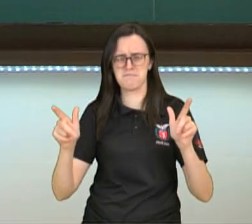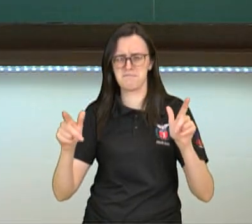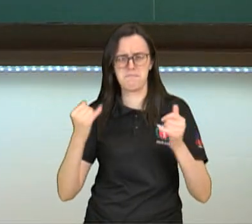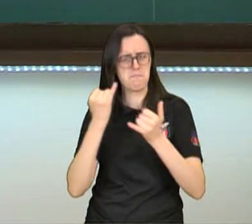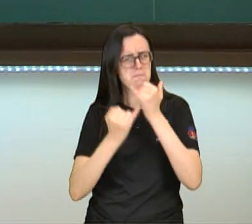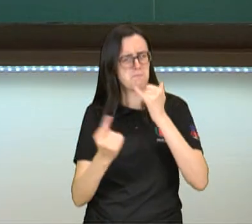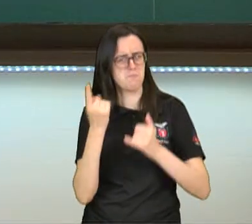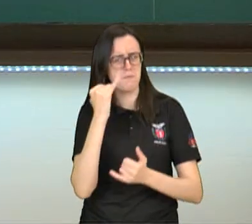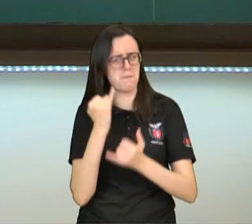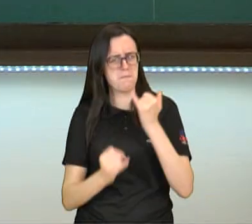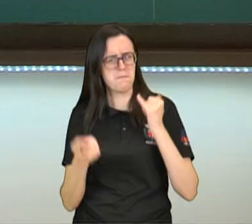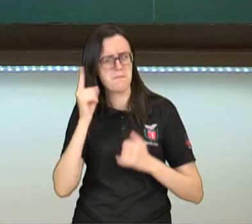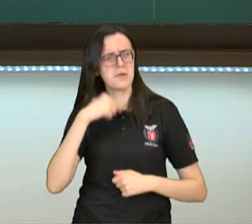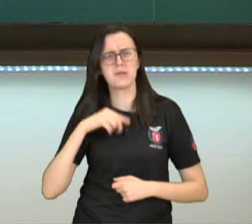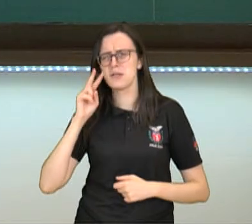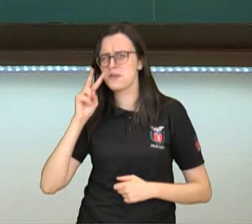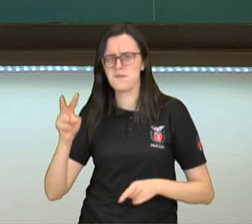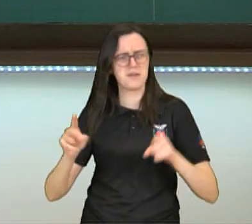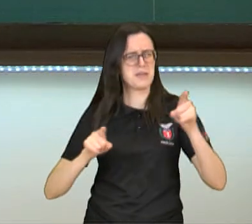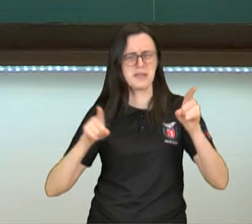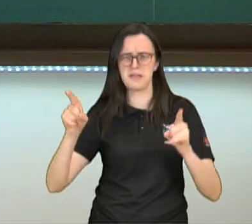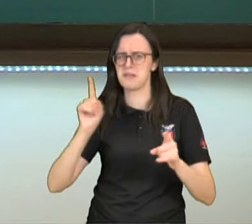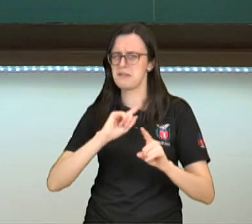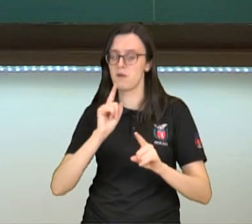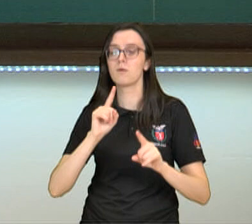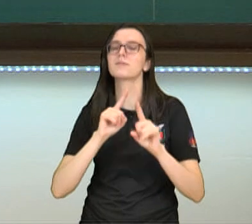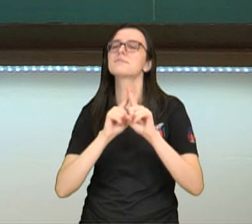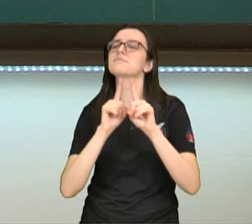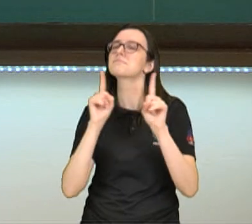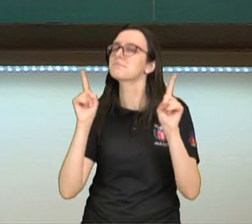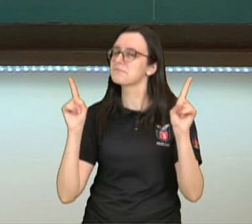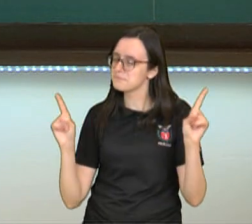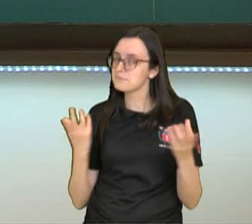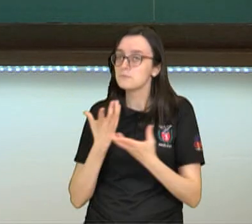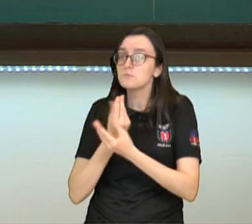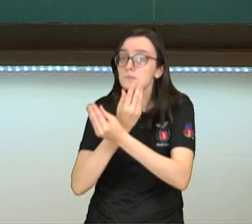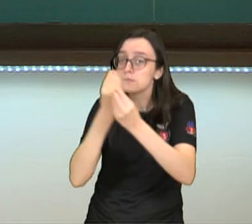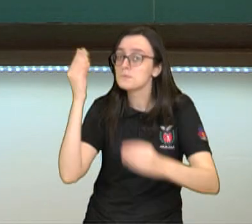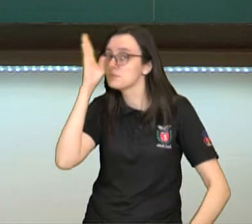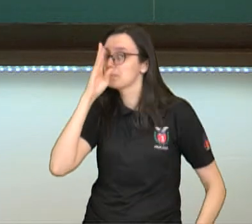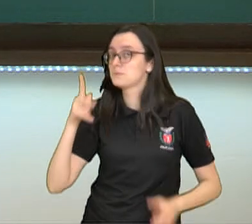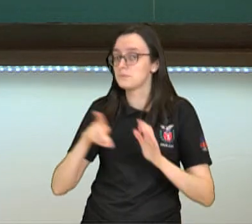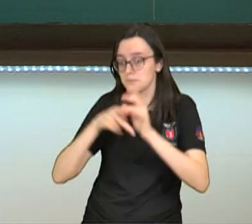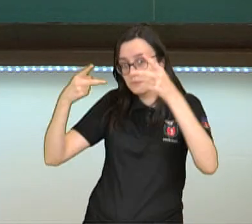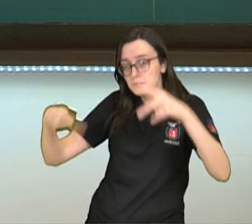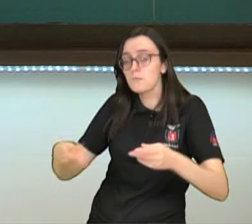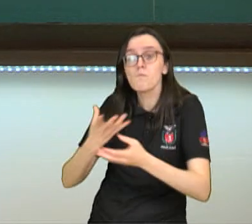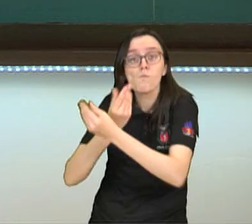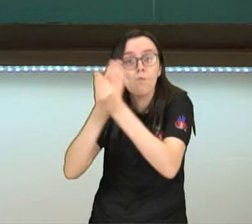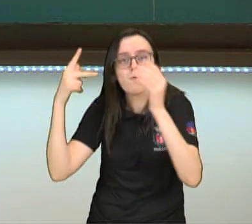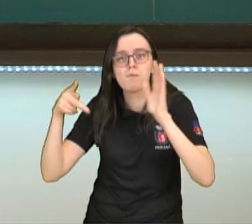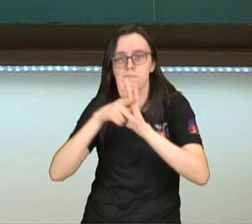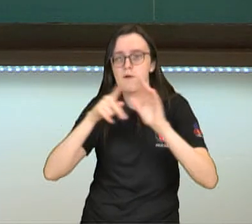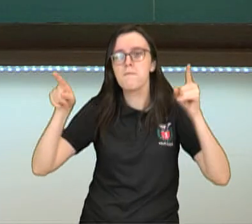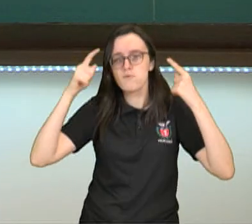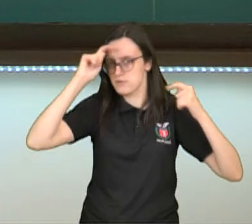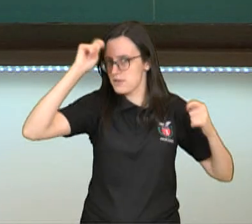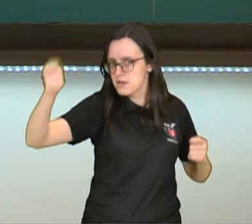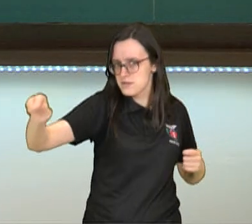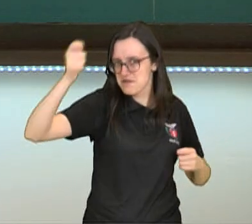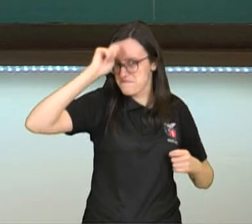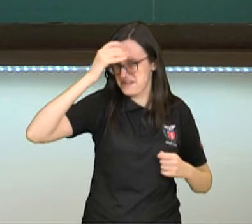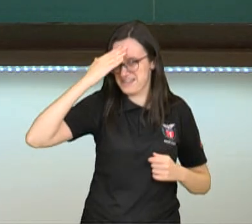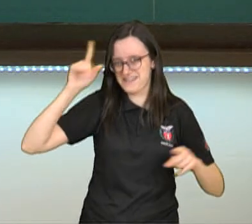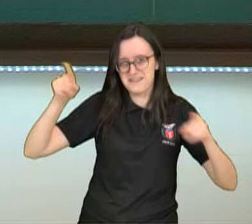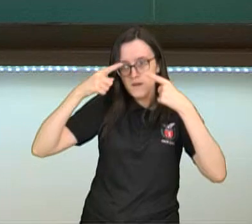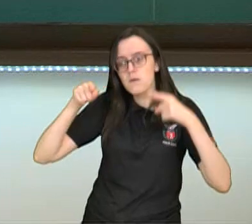a princípio, uma coisa não tem uma correlação com a outra. Mas vários artistas brasileiros, vários artistas sertanejos brasileiros já